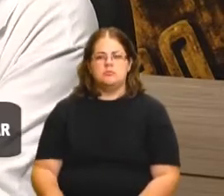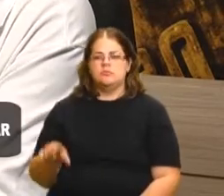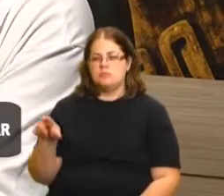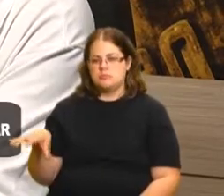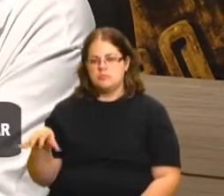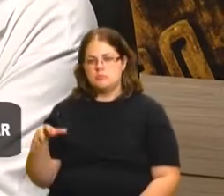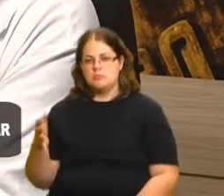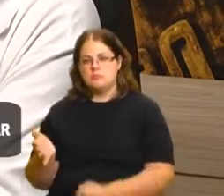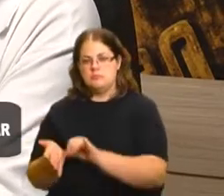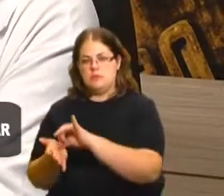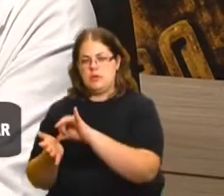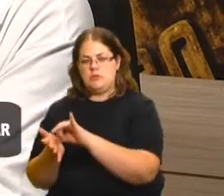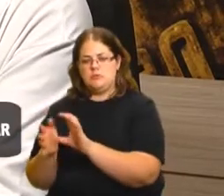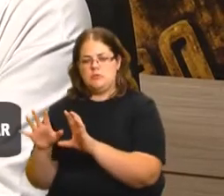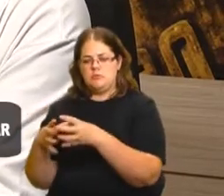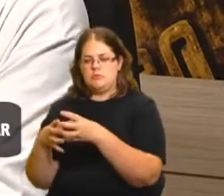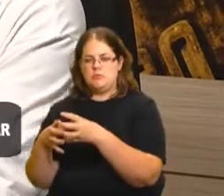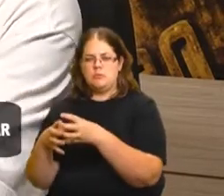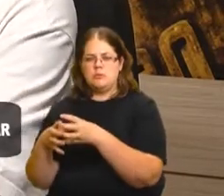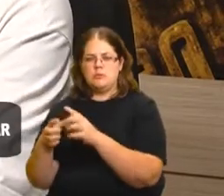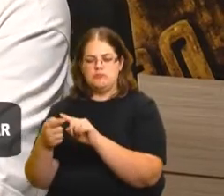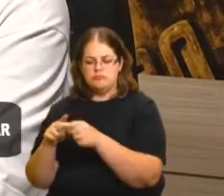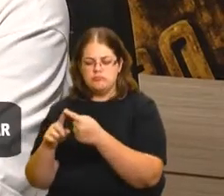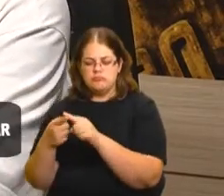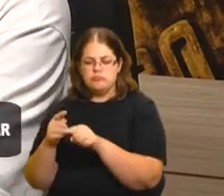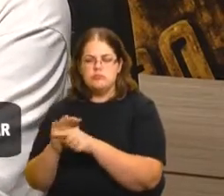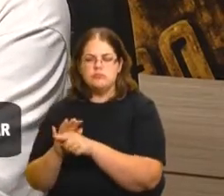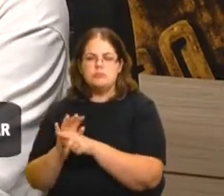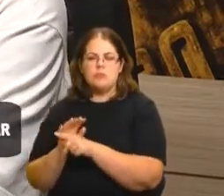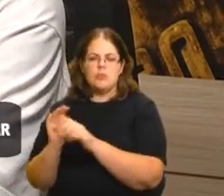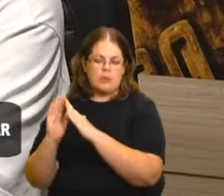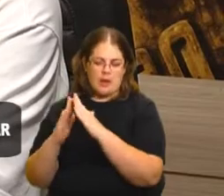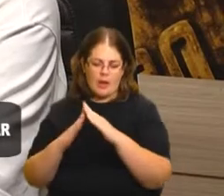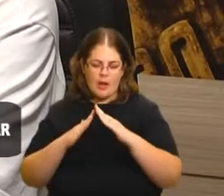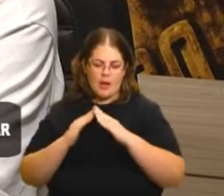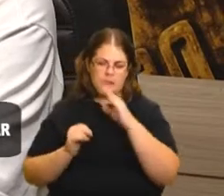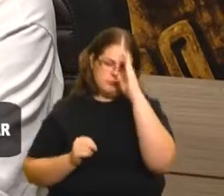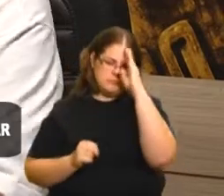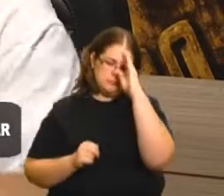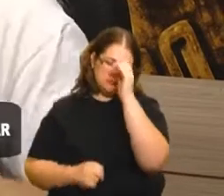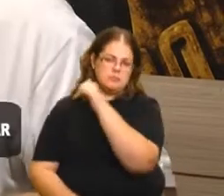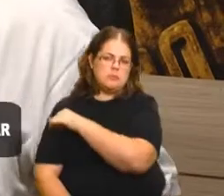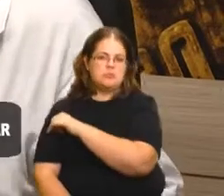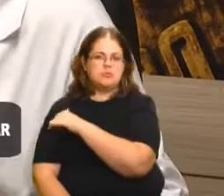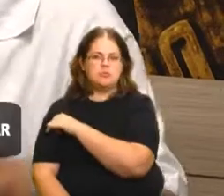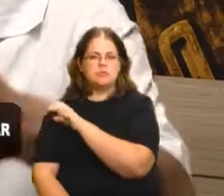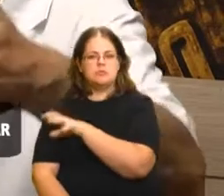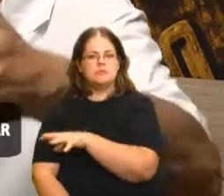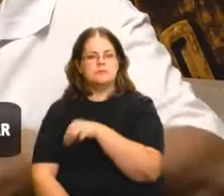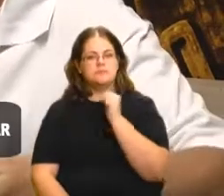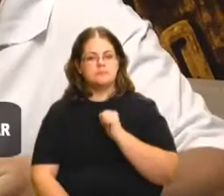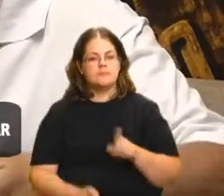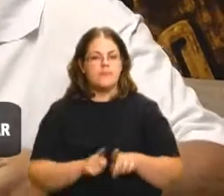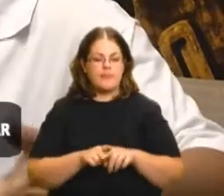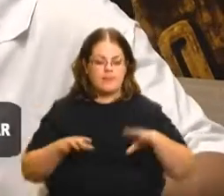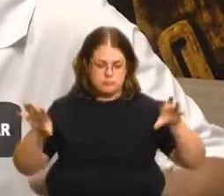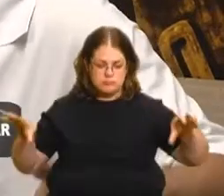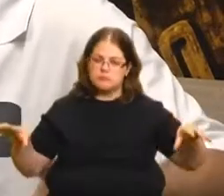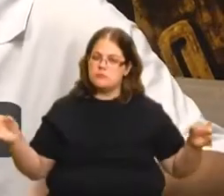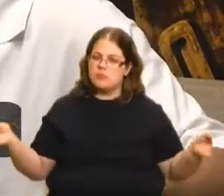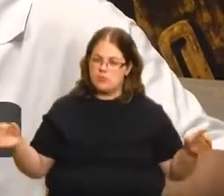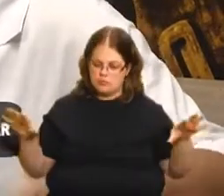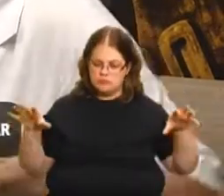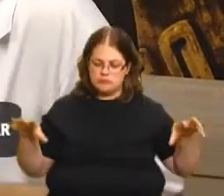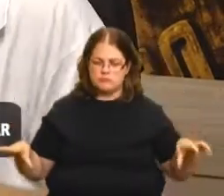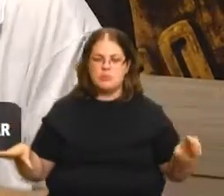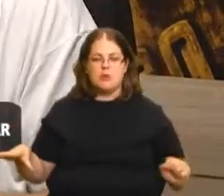eles tinham um núcleo que em seguida vai se articular na Vila Militar do Rio de Janeiro. Tá? Bom, e havia no centro,